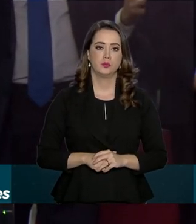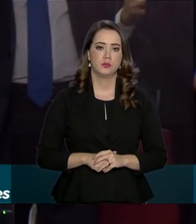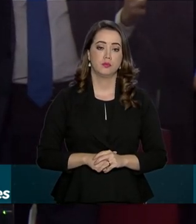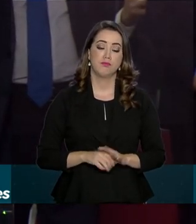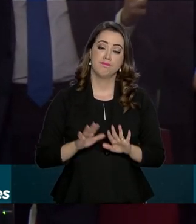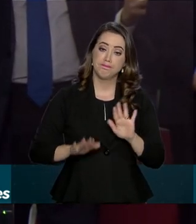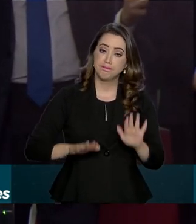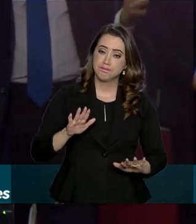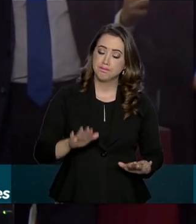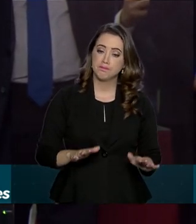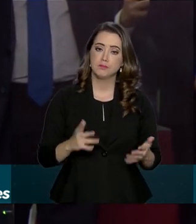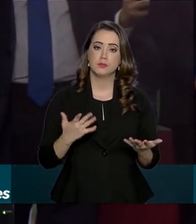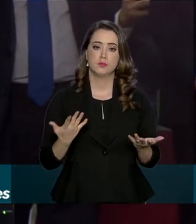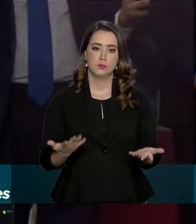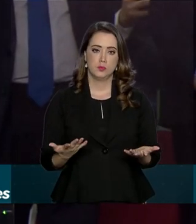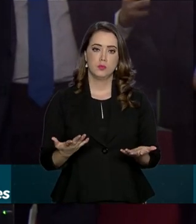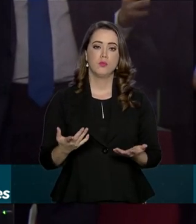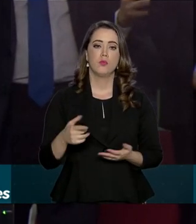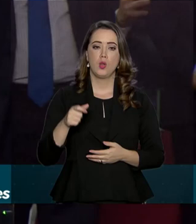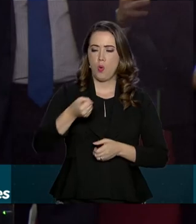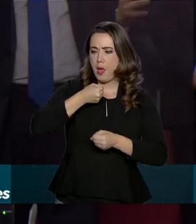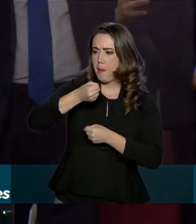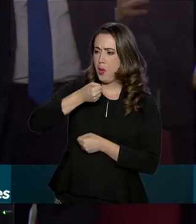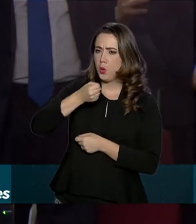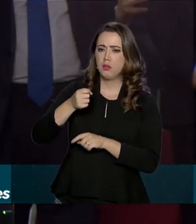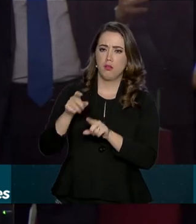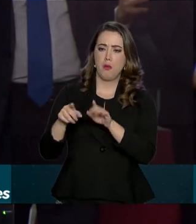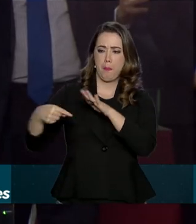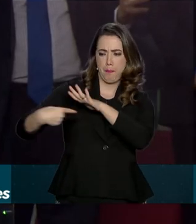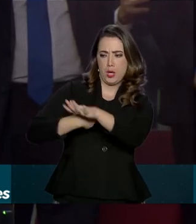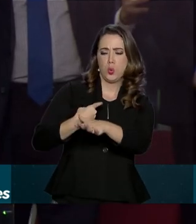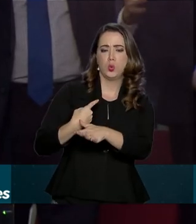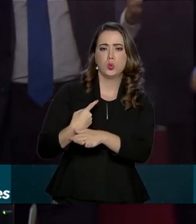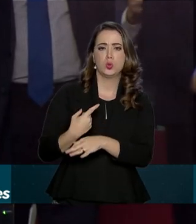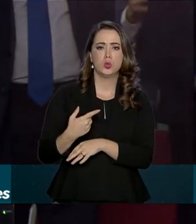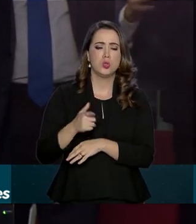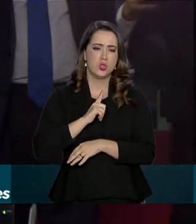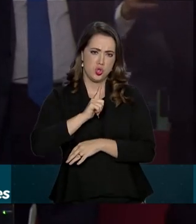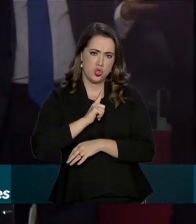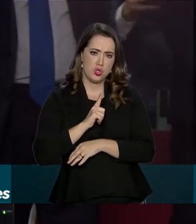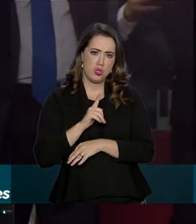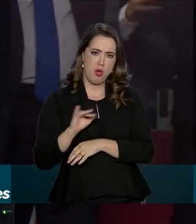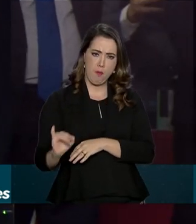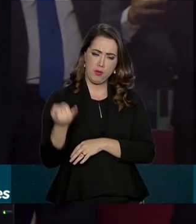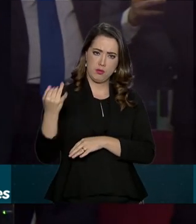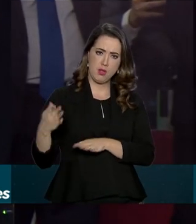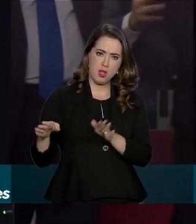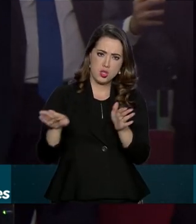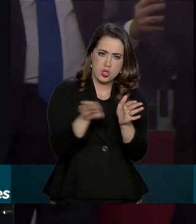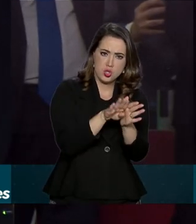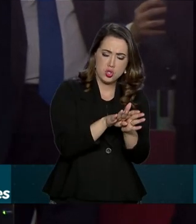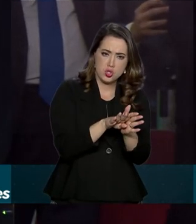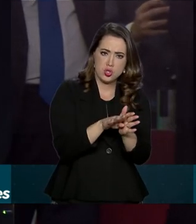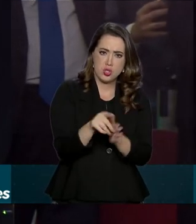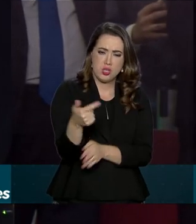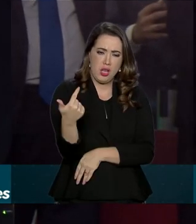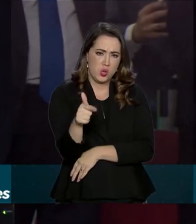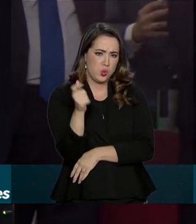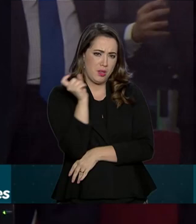Certa vez, uma repórter me perguntou se eu tinha alguma chance de chegar sem